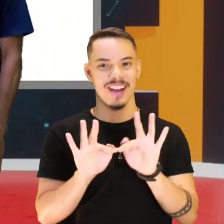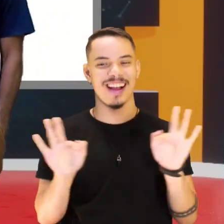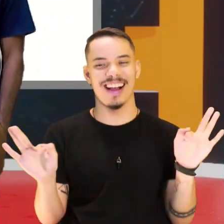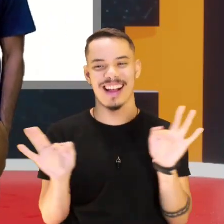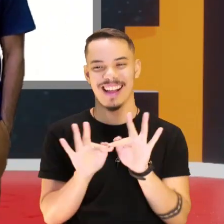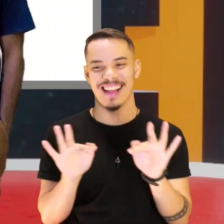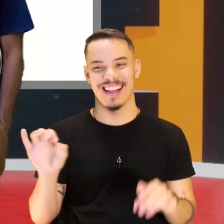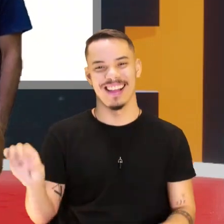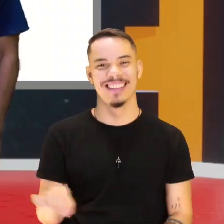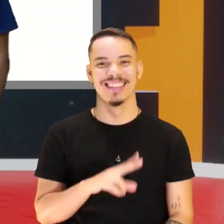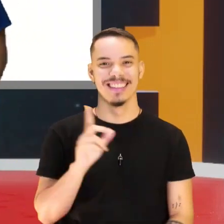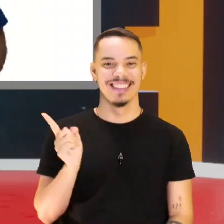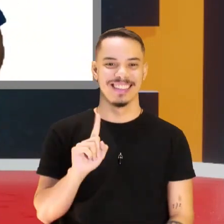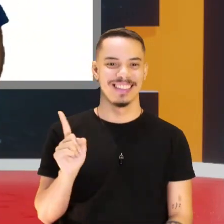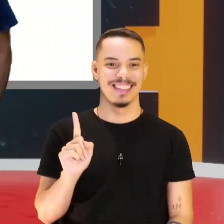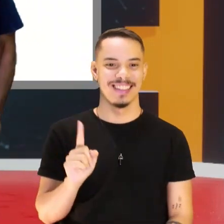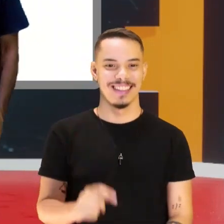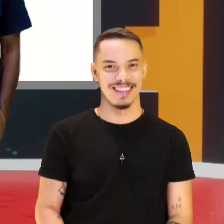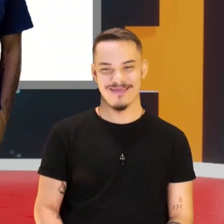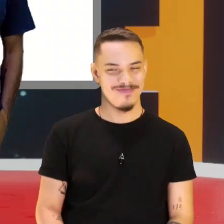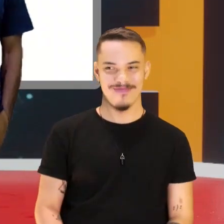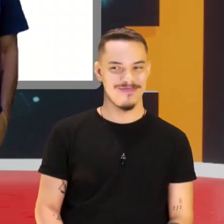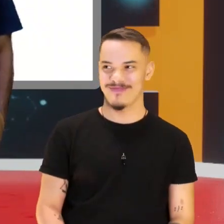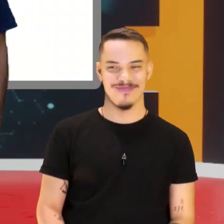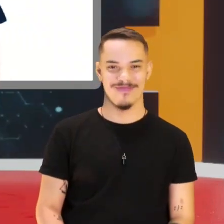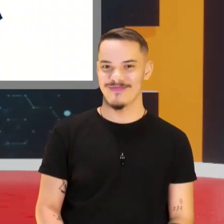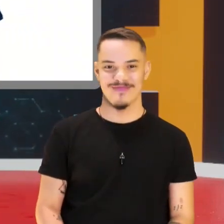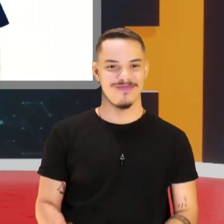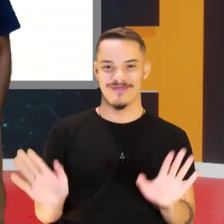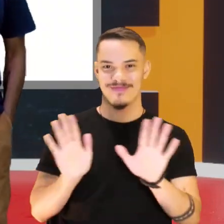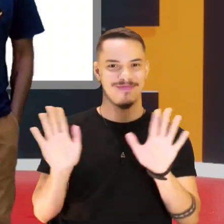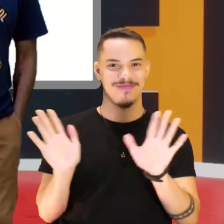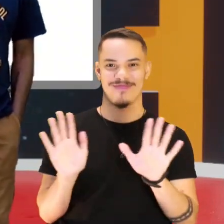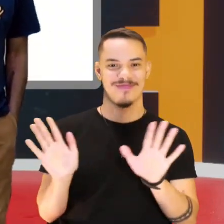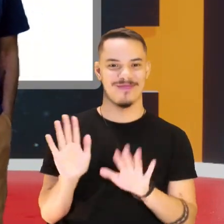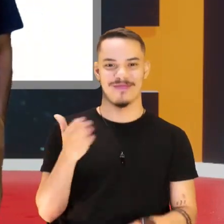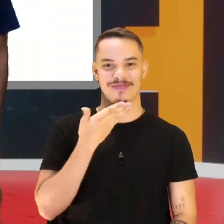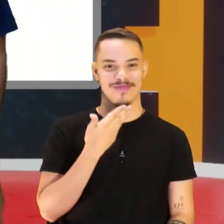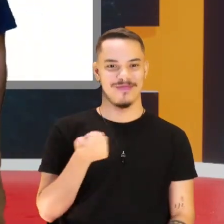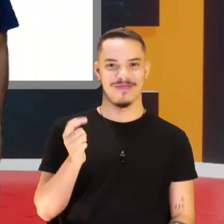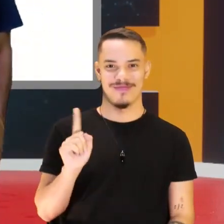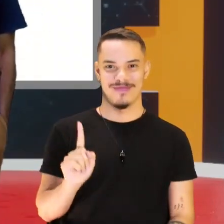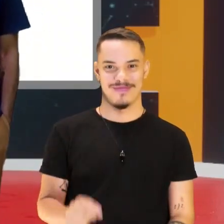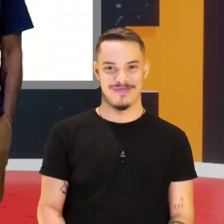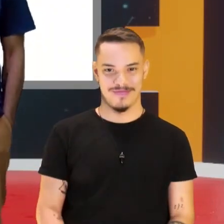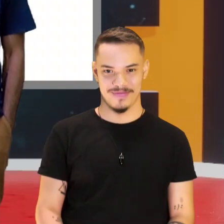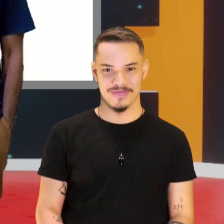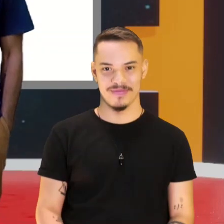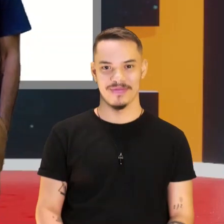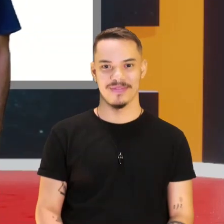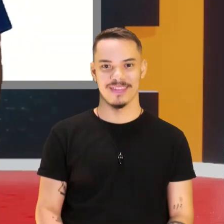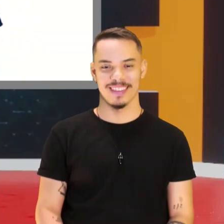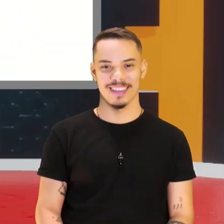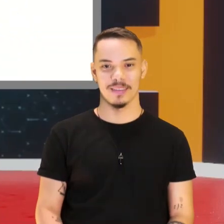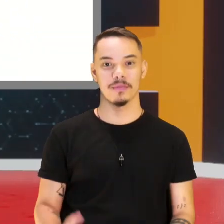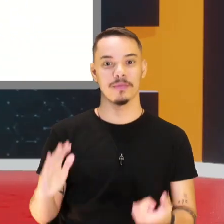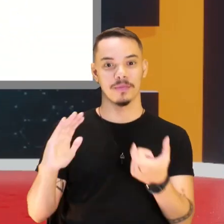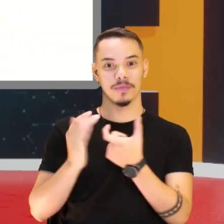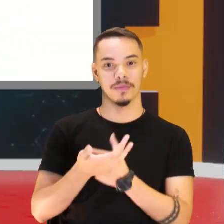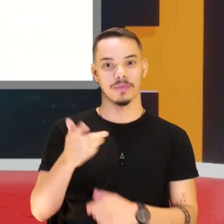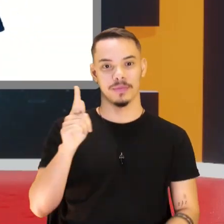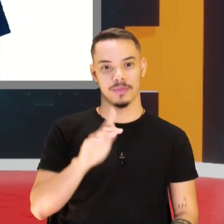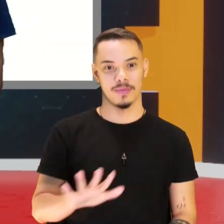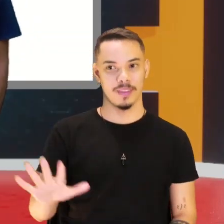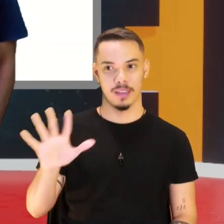isso? Não, conta nada não. Deixa ele pensar que o assunto é outro. Mas aqui, o termo geral